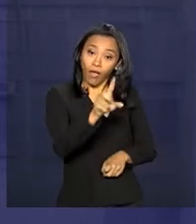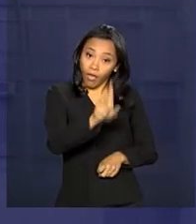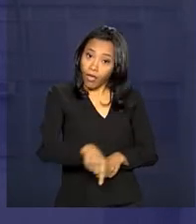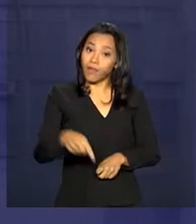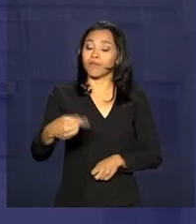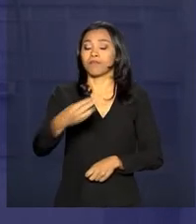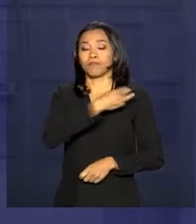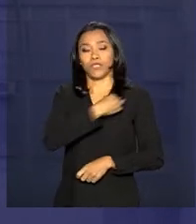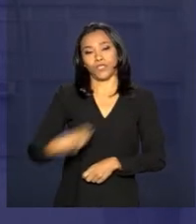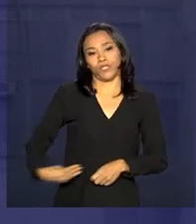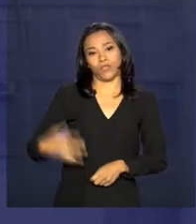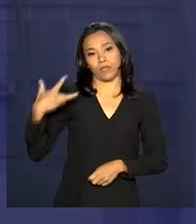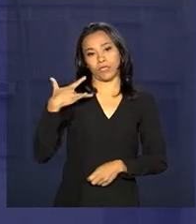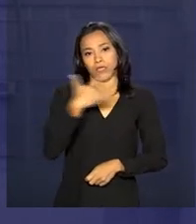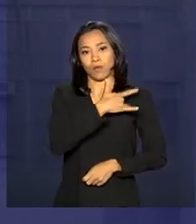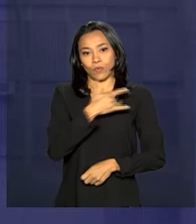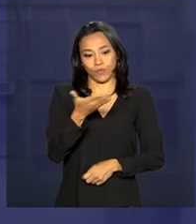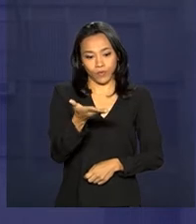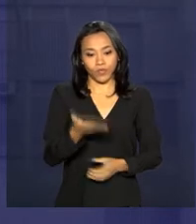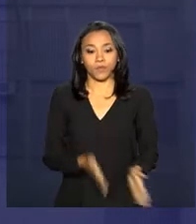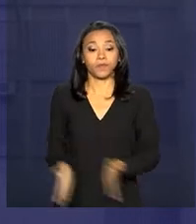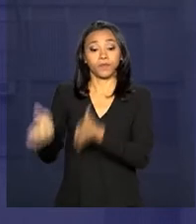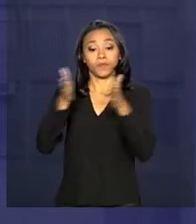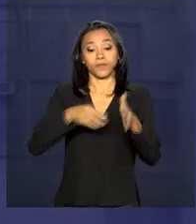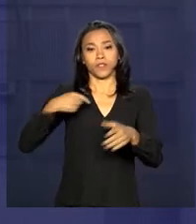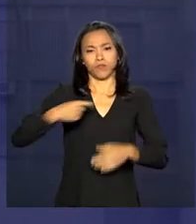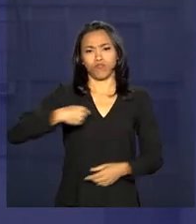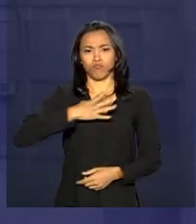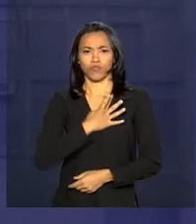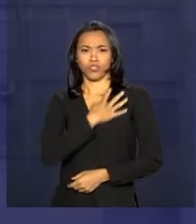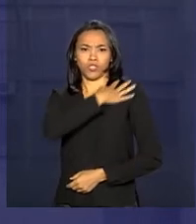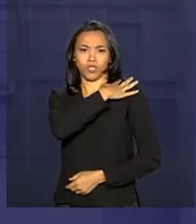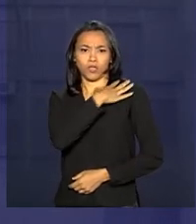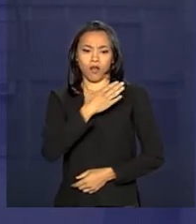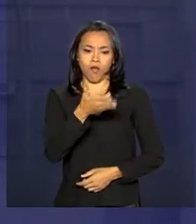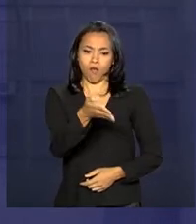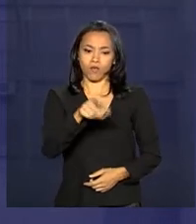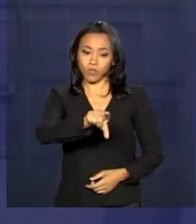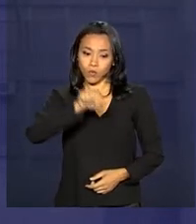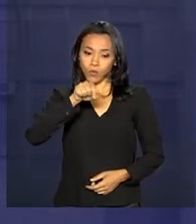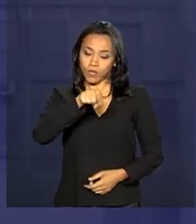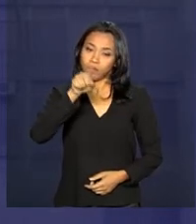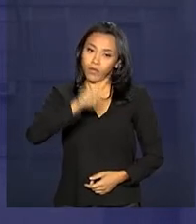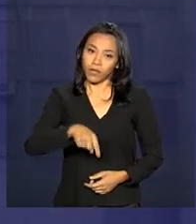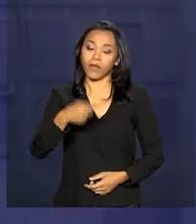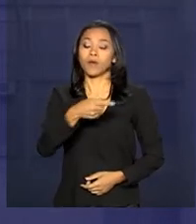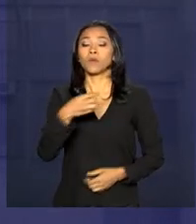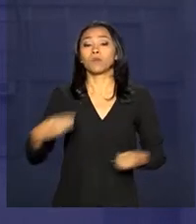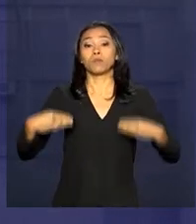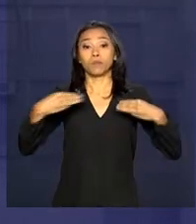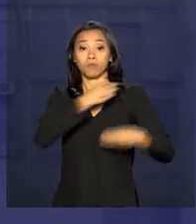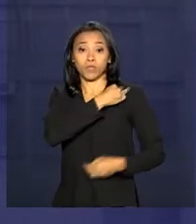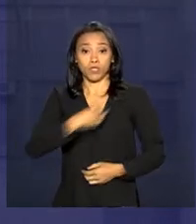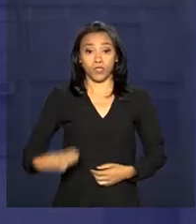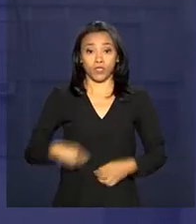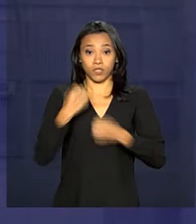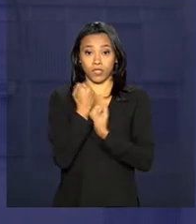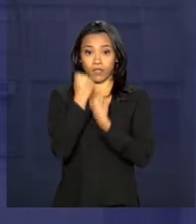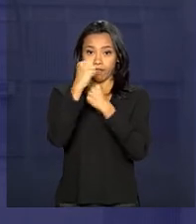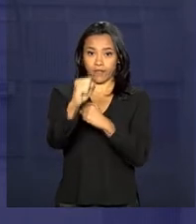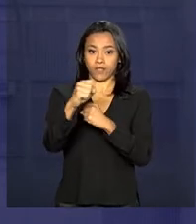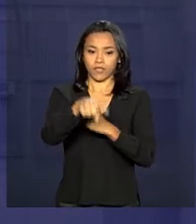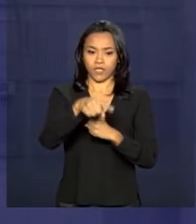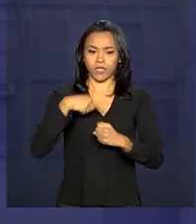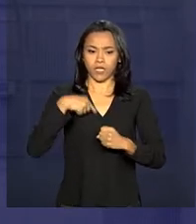ministro da saúde na gestão bolsonaro o general fernando azevedo e silva foi escolhido como ministro da defesa ele é chefe do estado maior